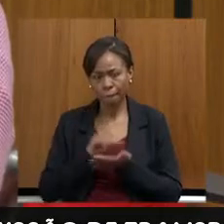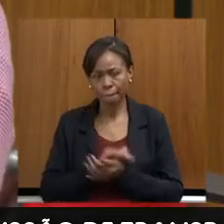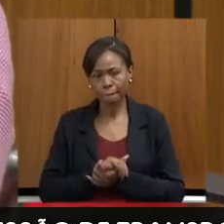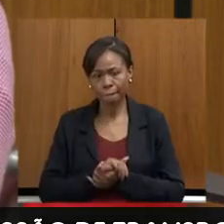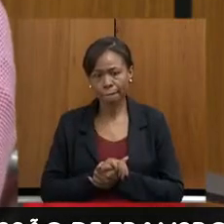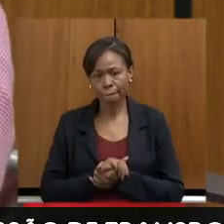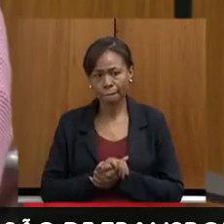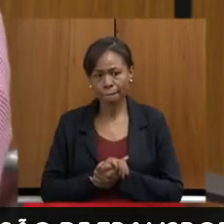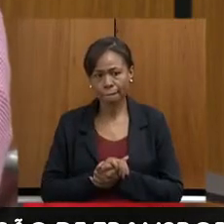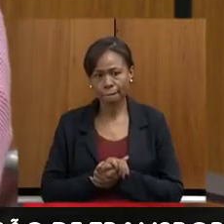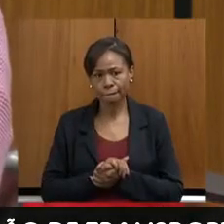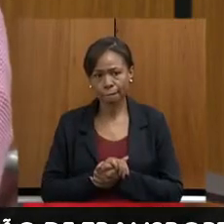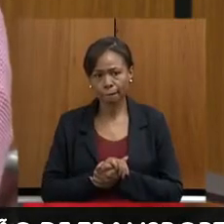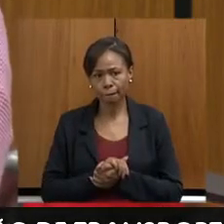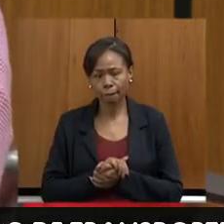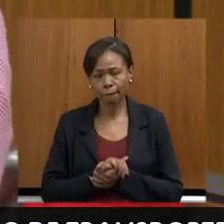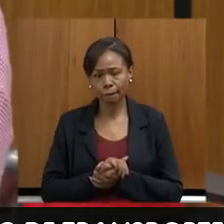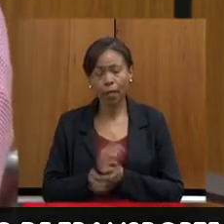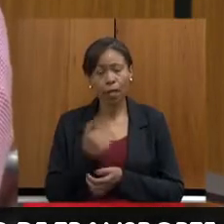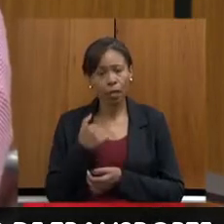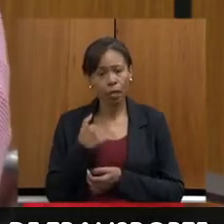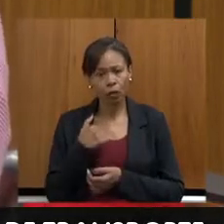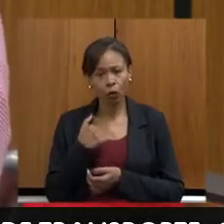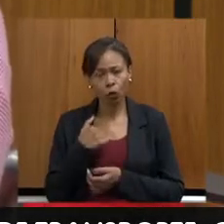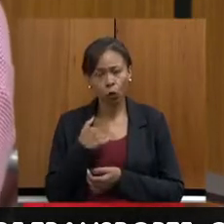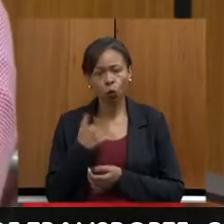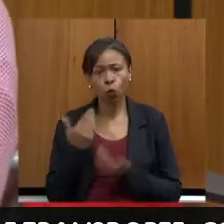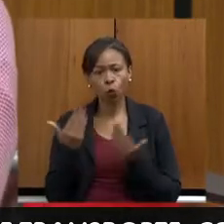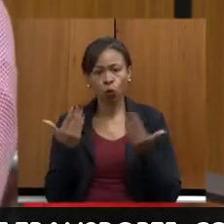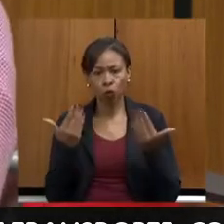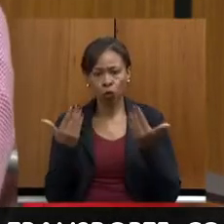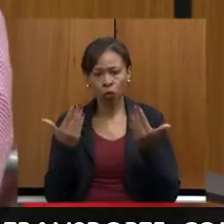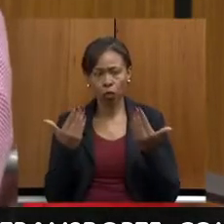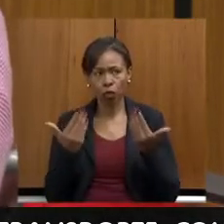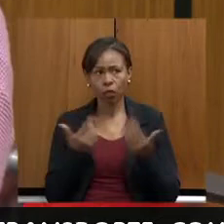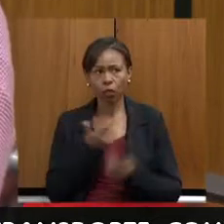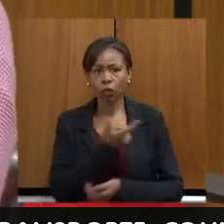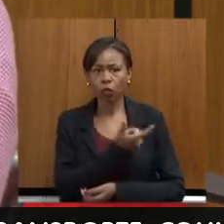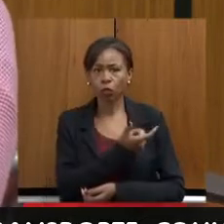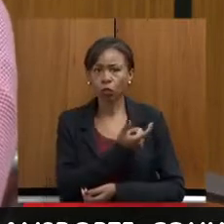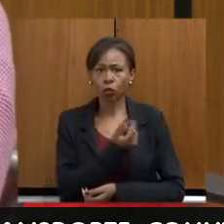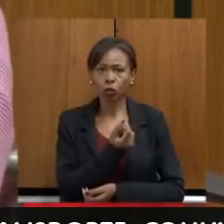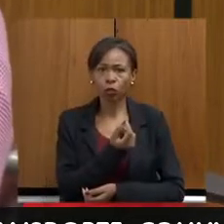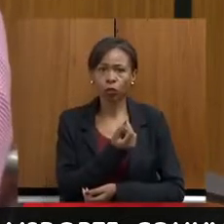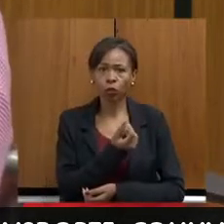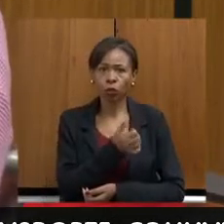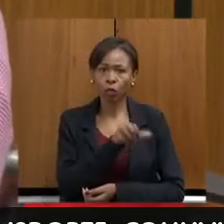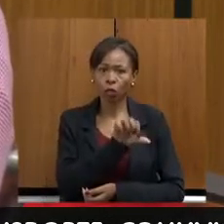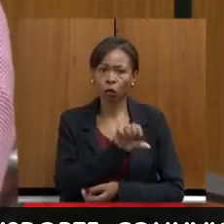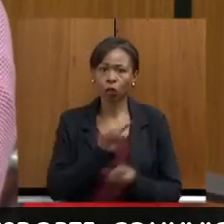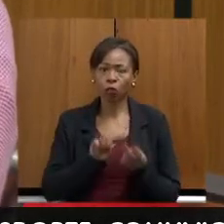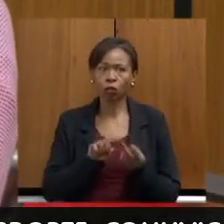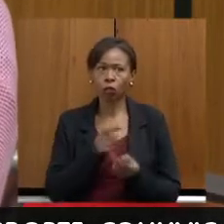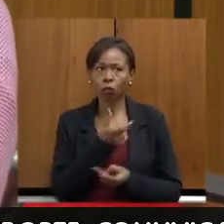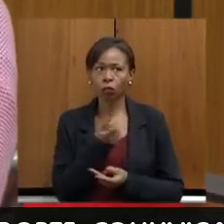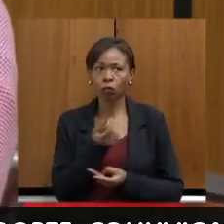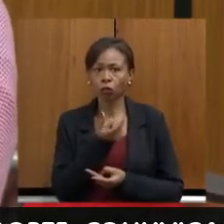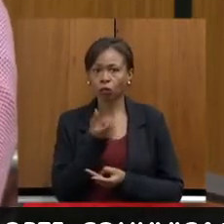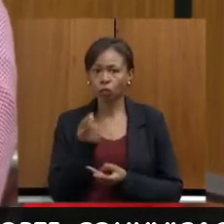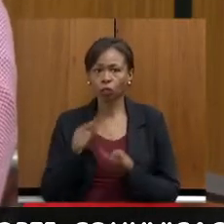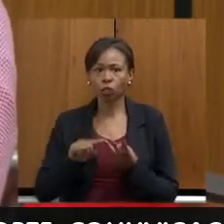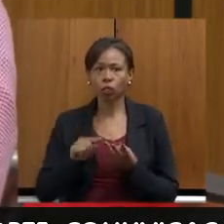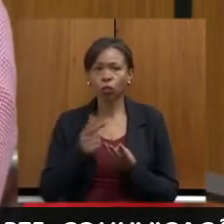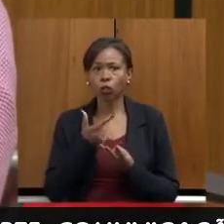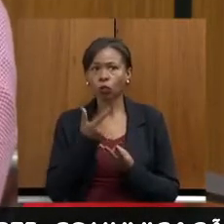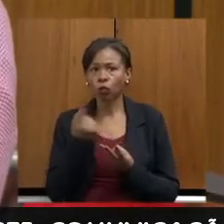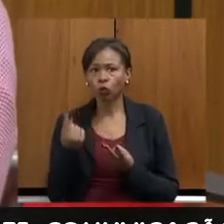eu tive a oportunidade de fazer um comparativo 2019 20 21 e 22 e